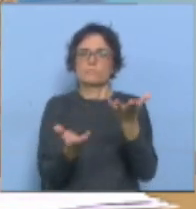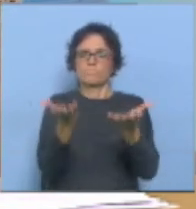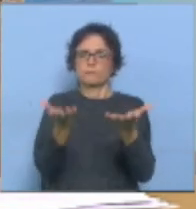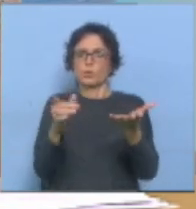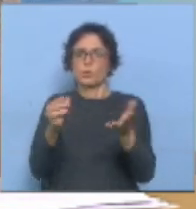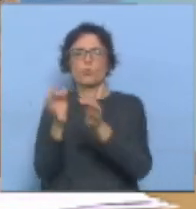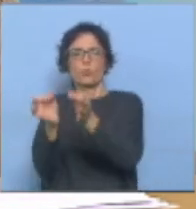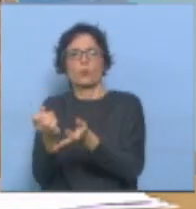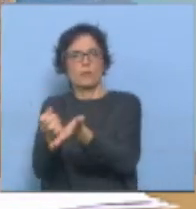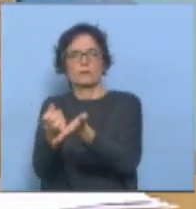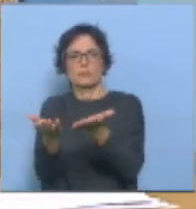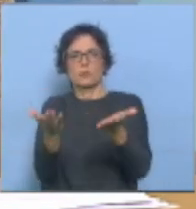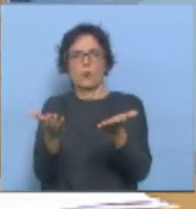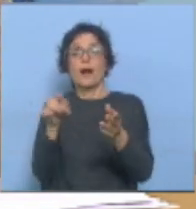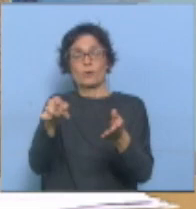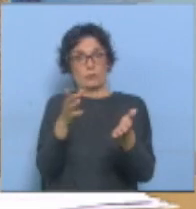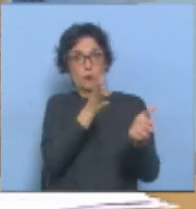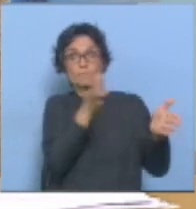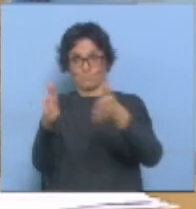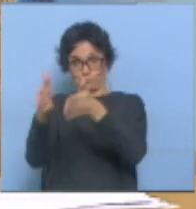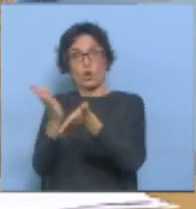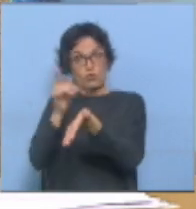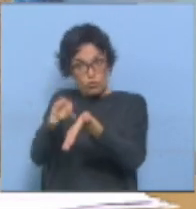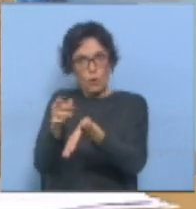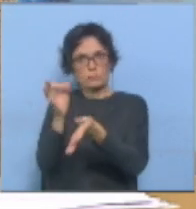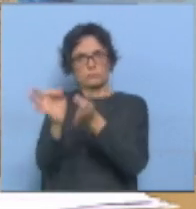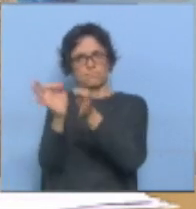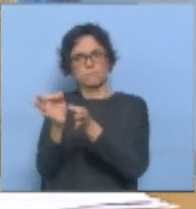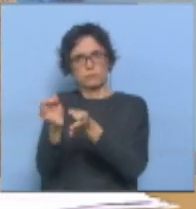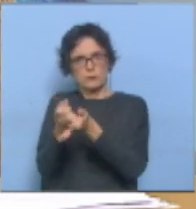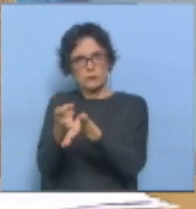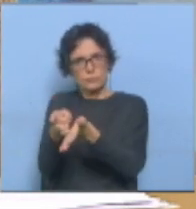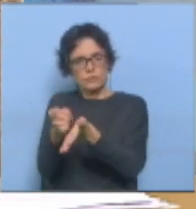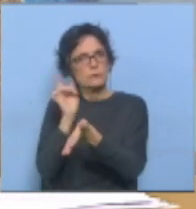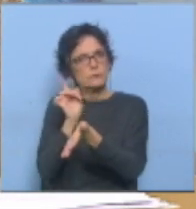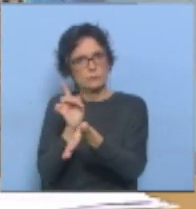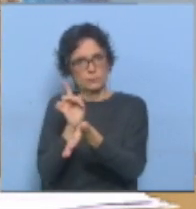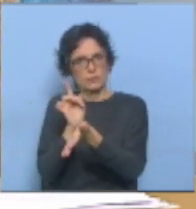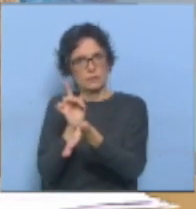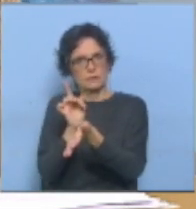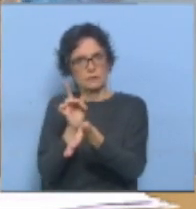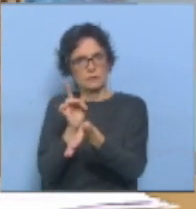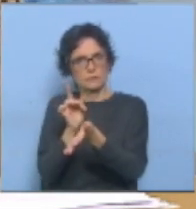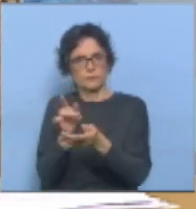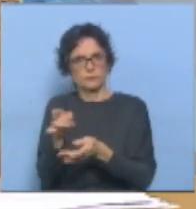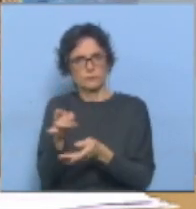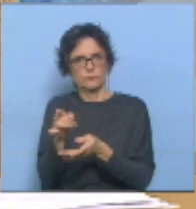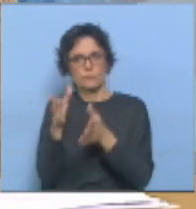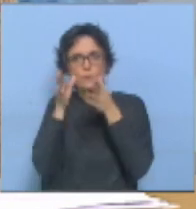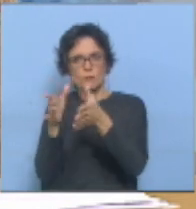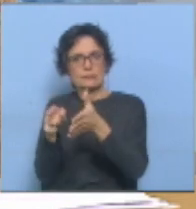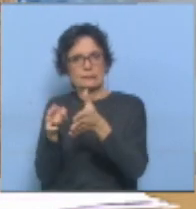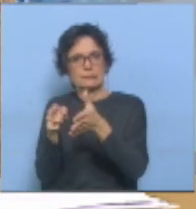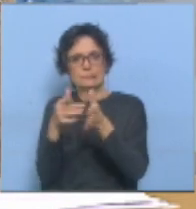falta. Uma pequena percentagem dos portugueses tem acesso a cuidados de saúde bons quando tem uma